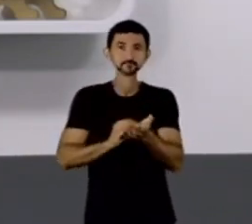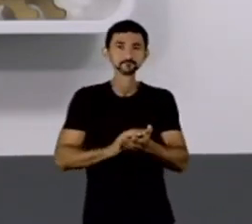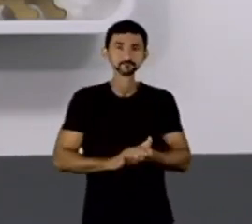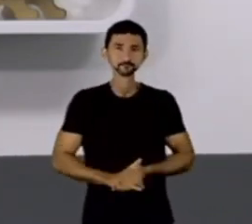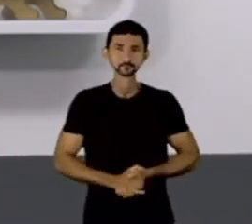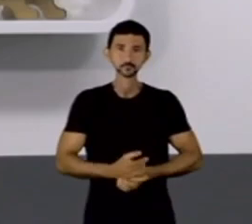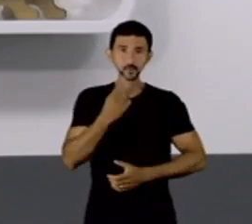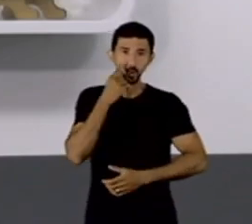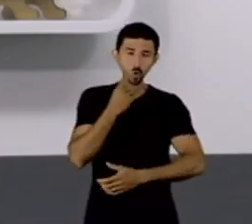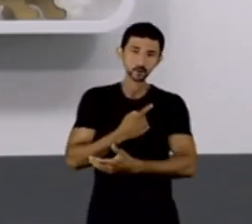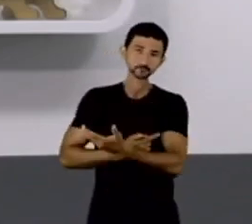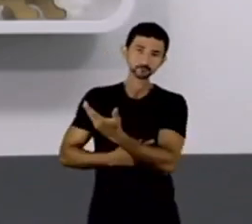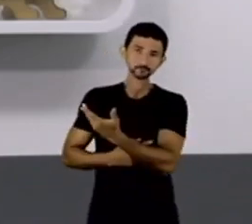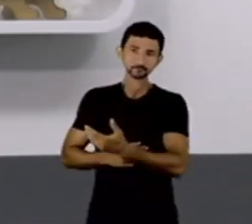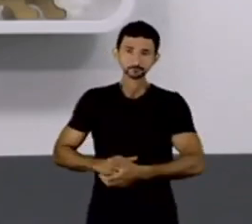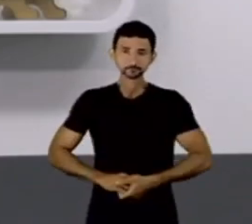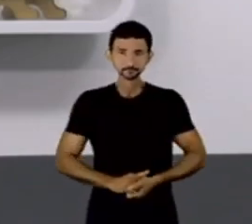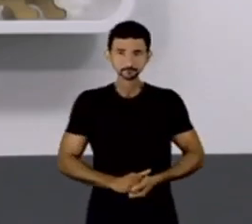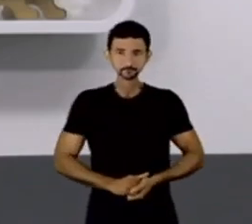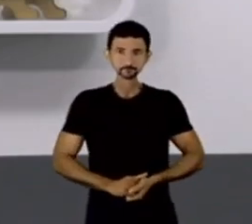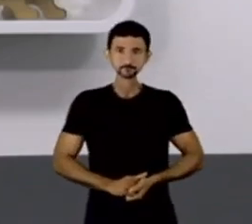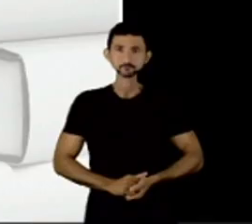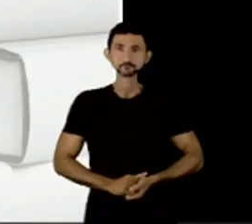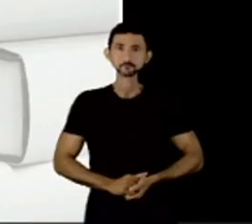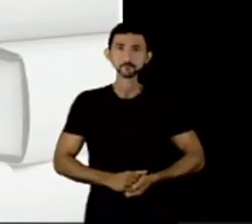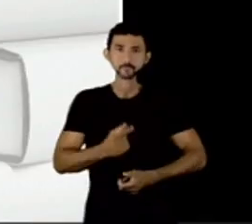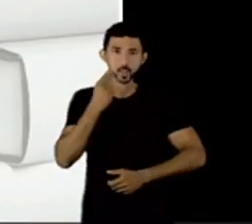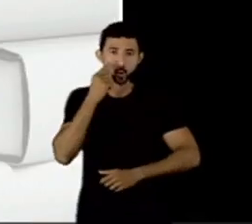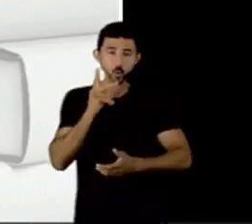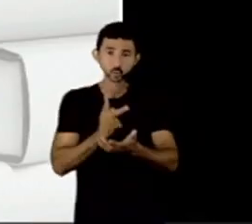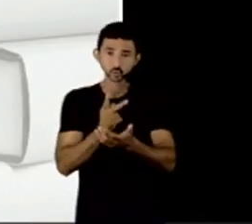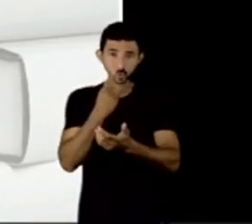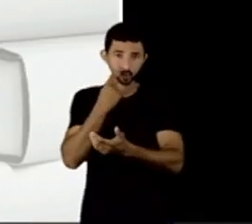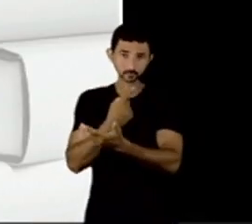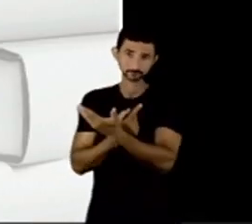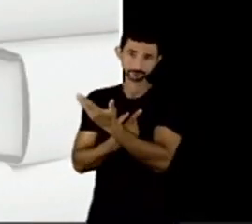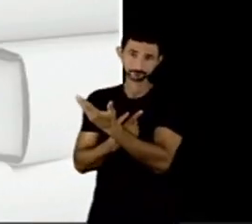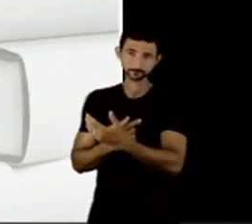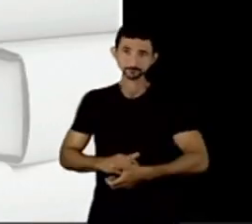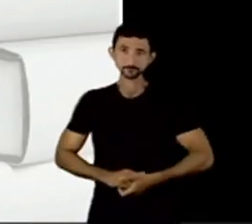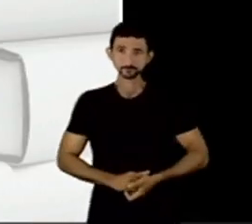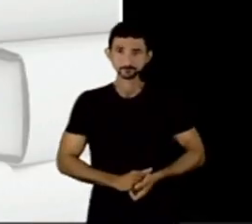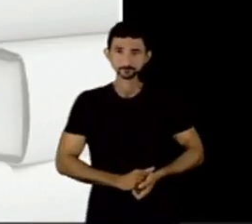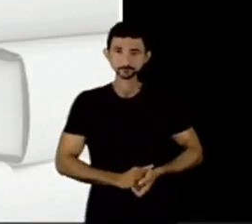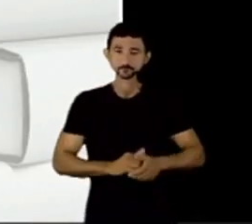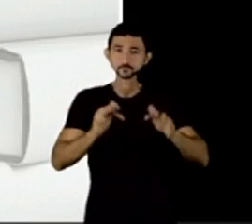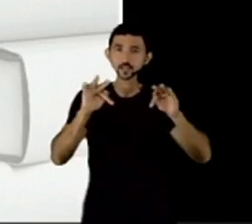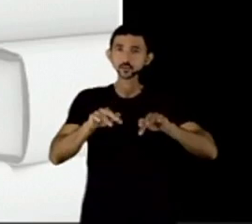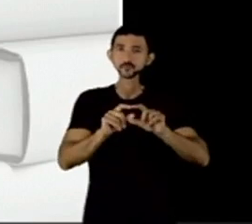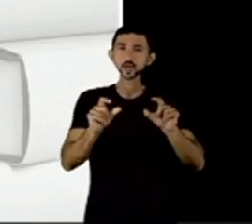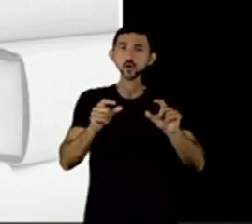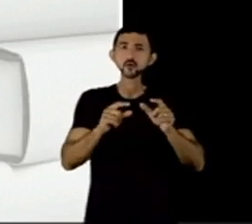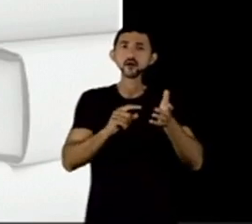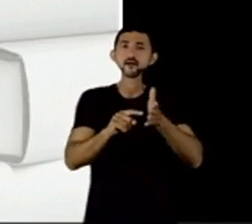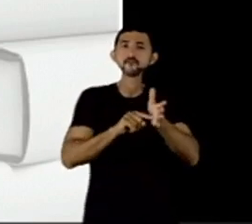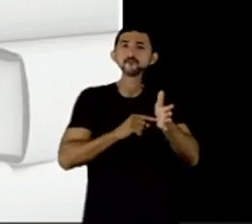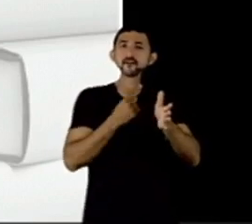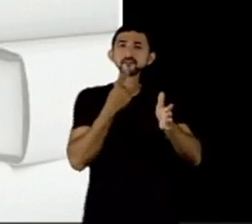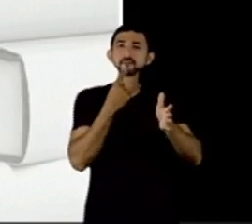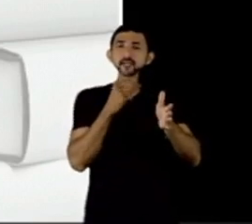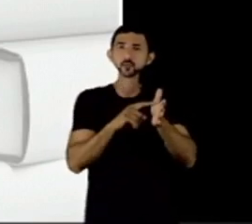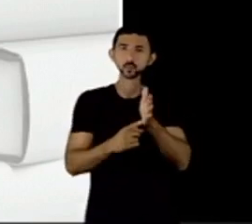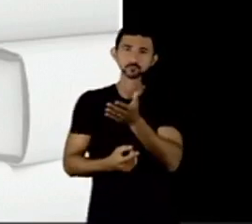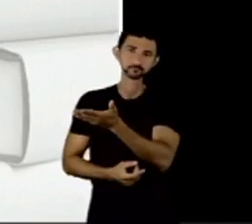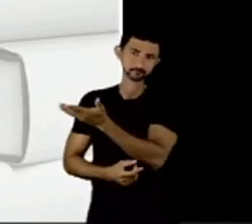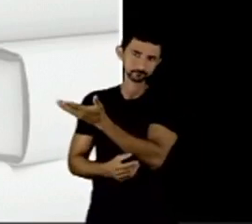Volta comigo lá para o texto para você continuar observando outras expressões. Aqui no final, lembra que eu falei para